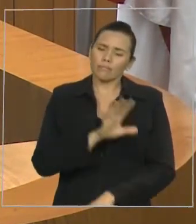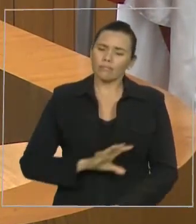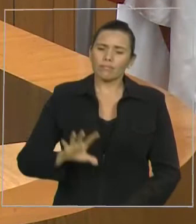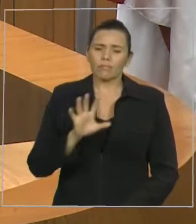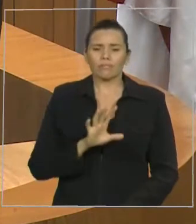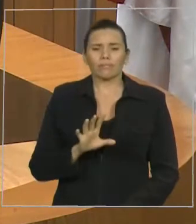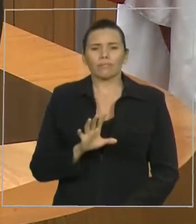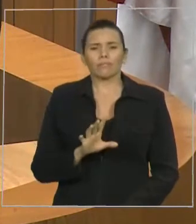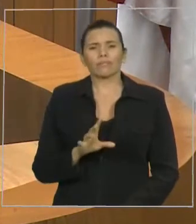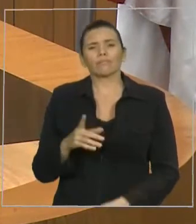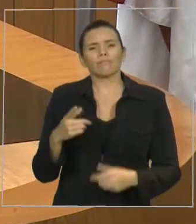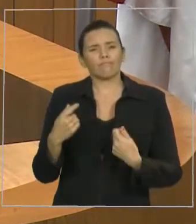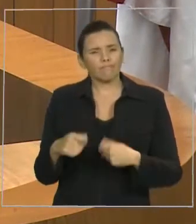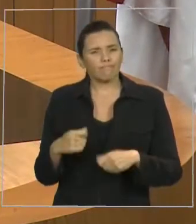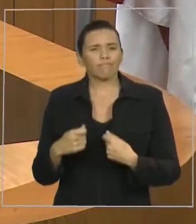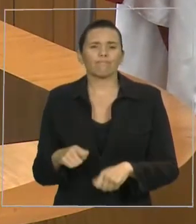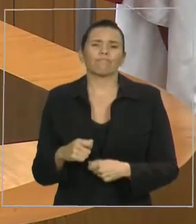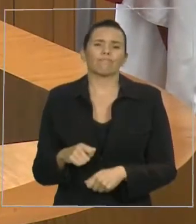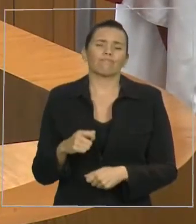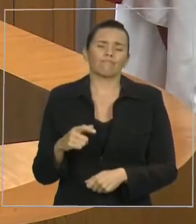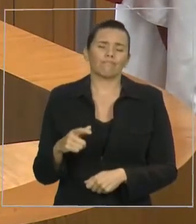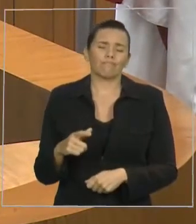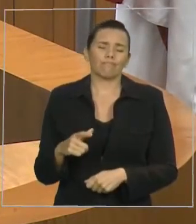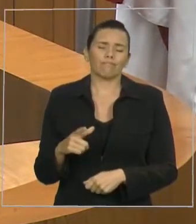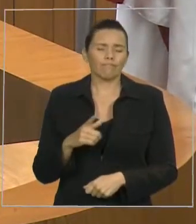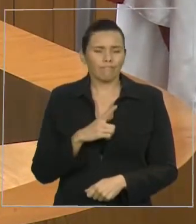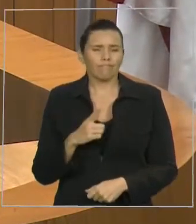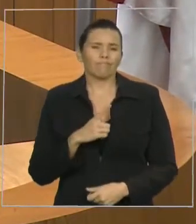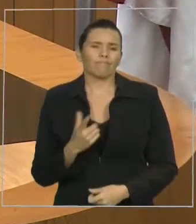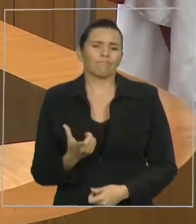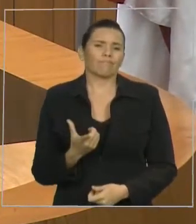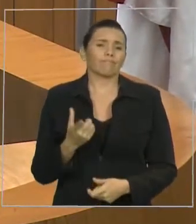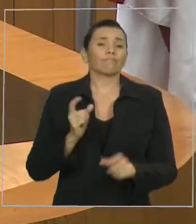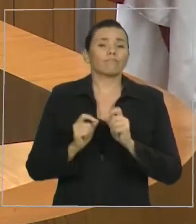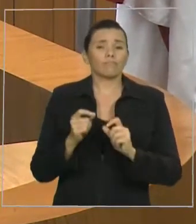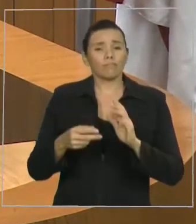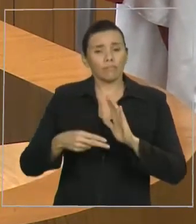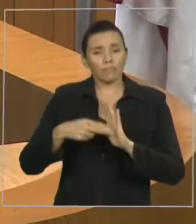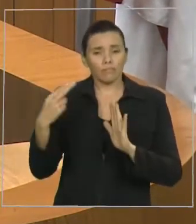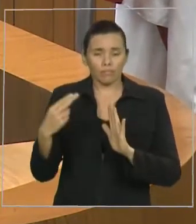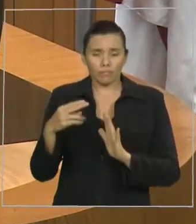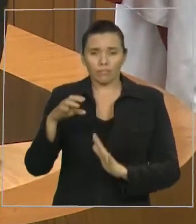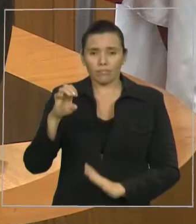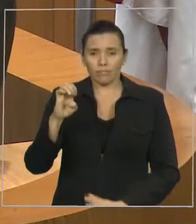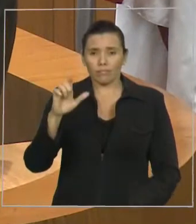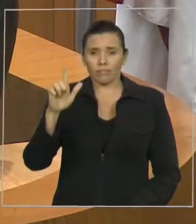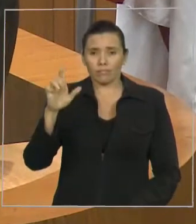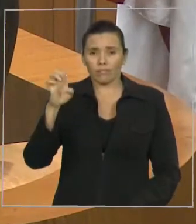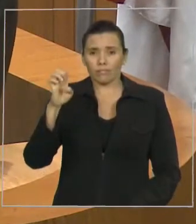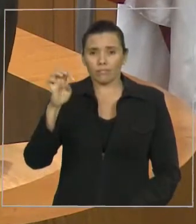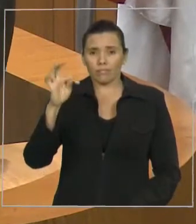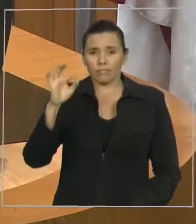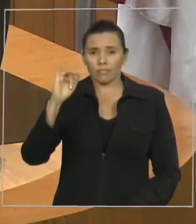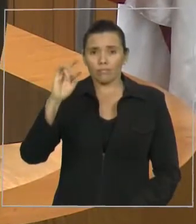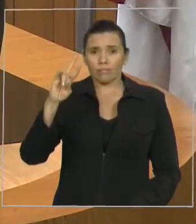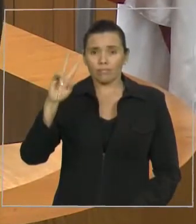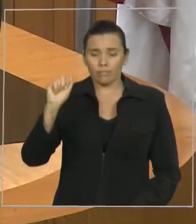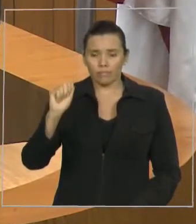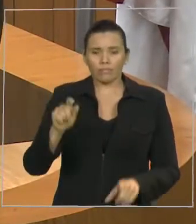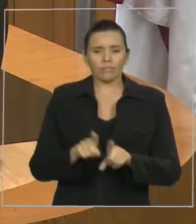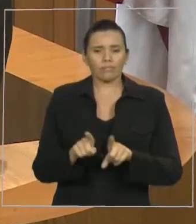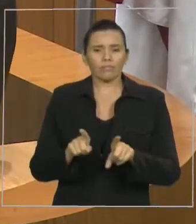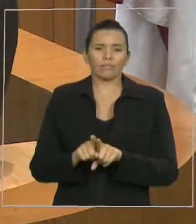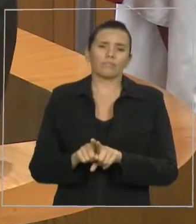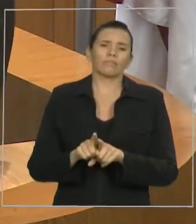de cirurgias eletivas naquela região. E, por fim, foram feitos também 10 exames realizados de endoscopia,